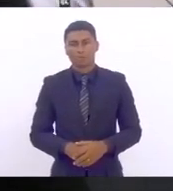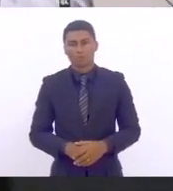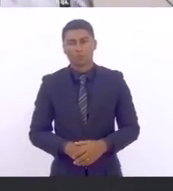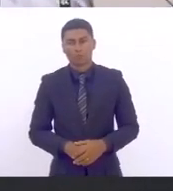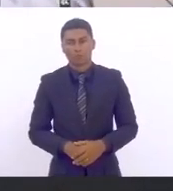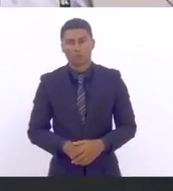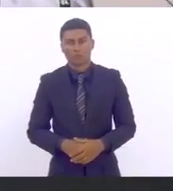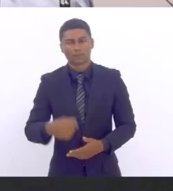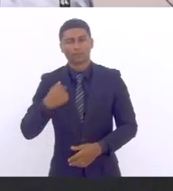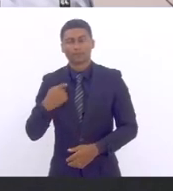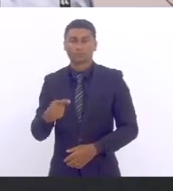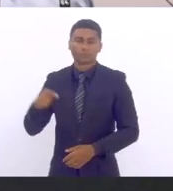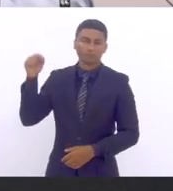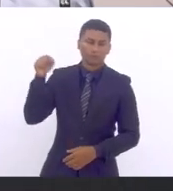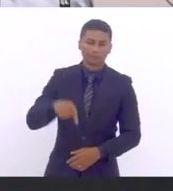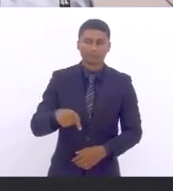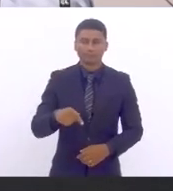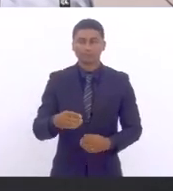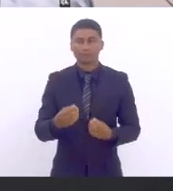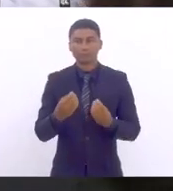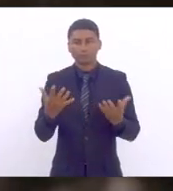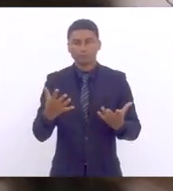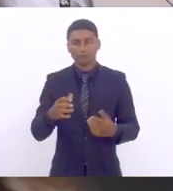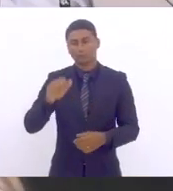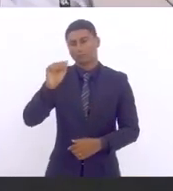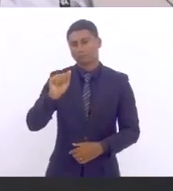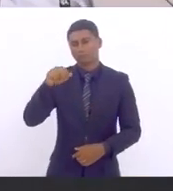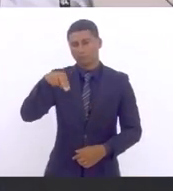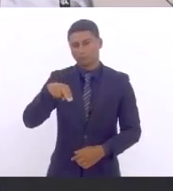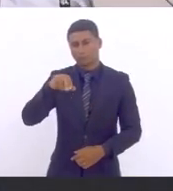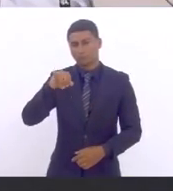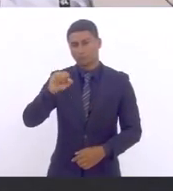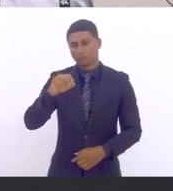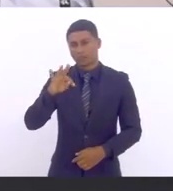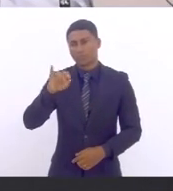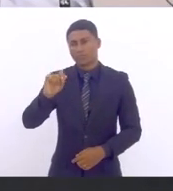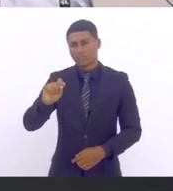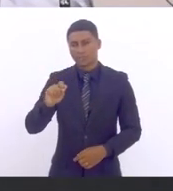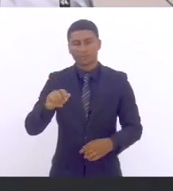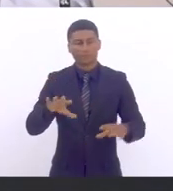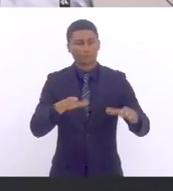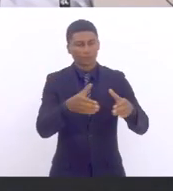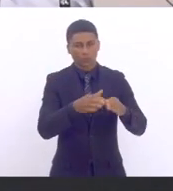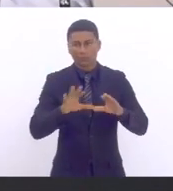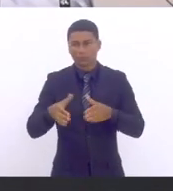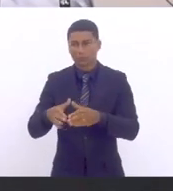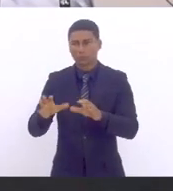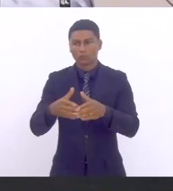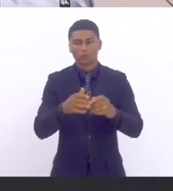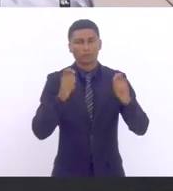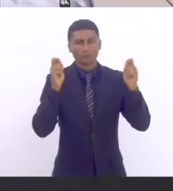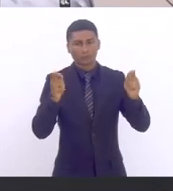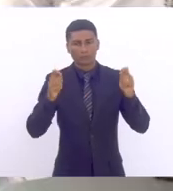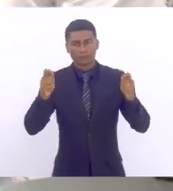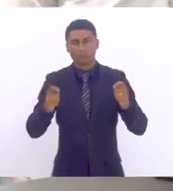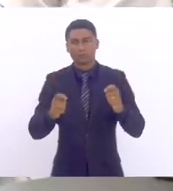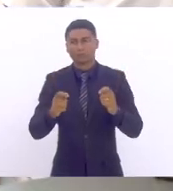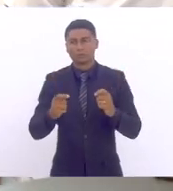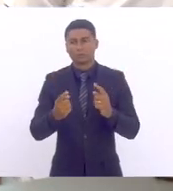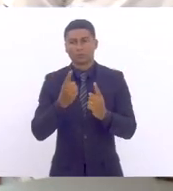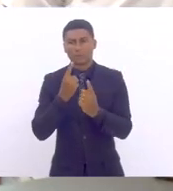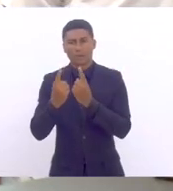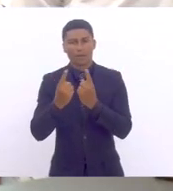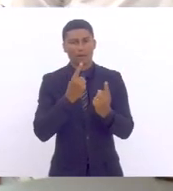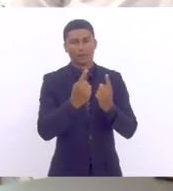Estou aqui hoje para defender a anistia das torcidas, levantar um debate público, que a